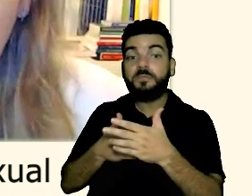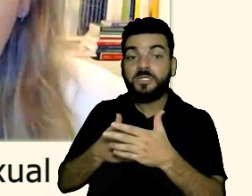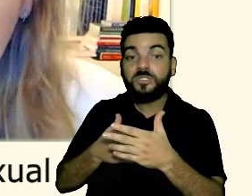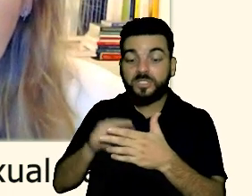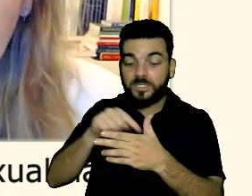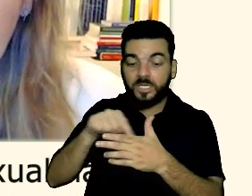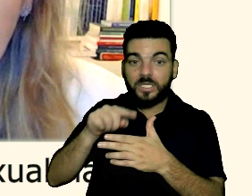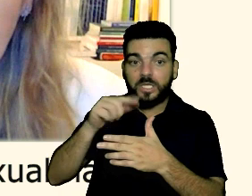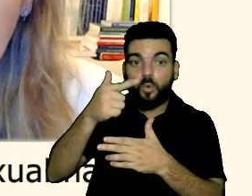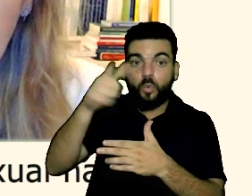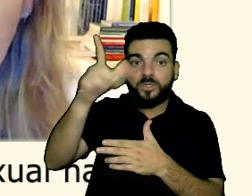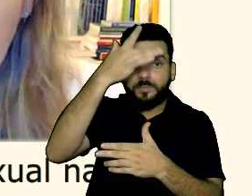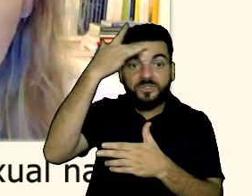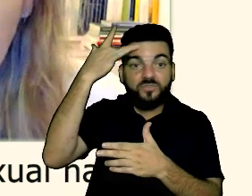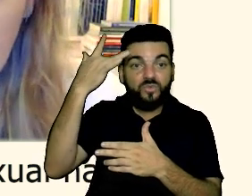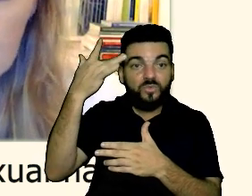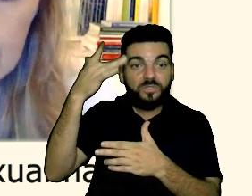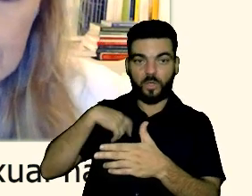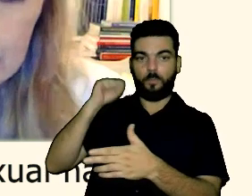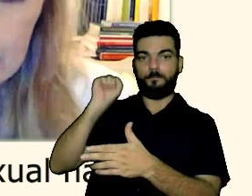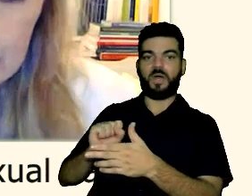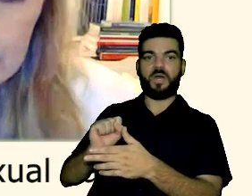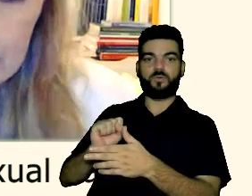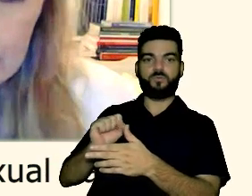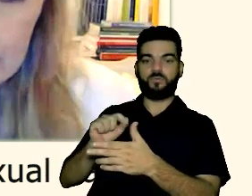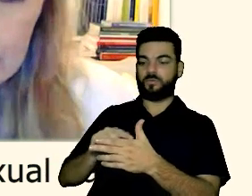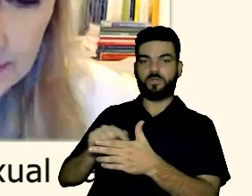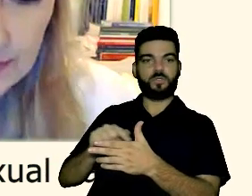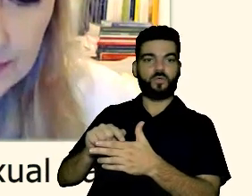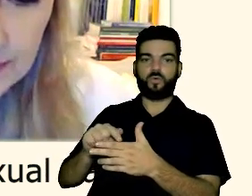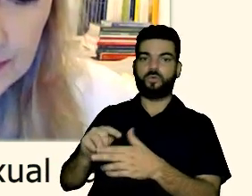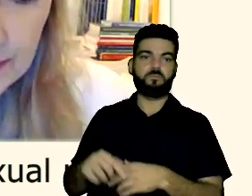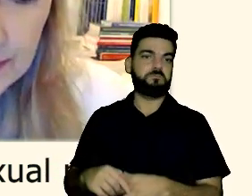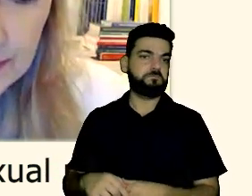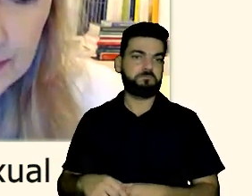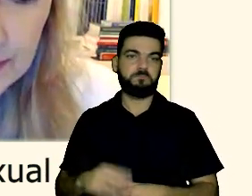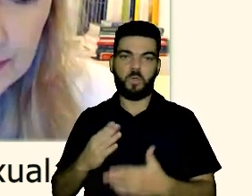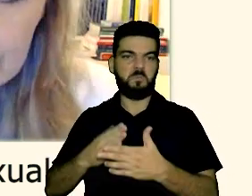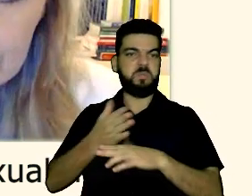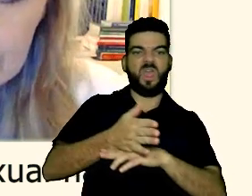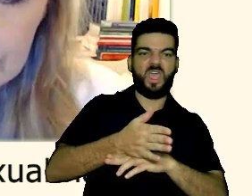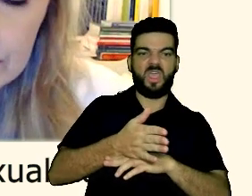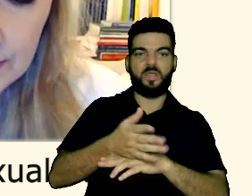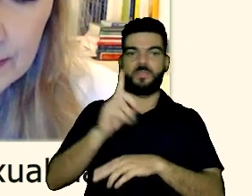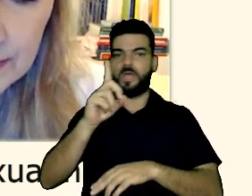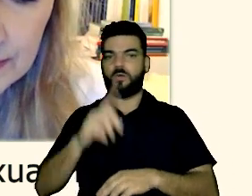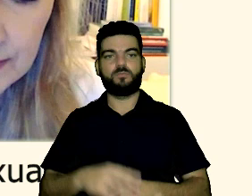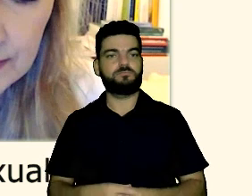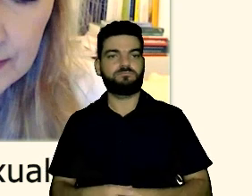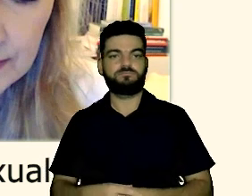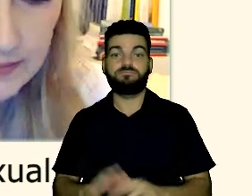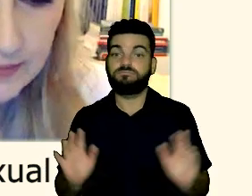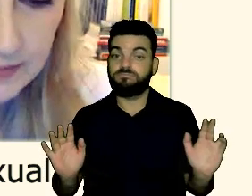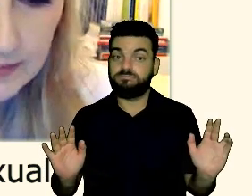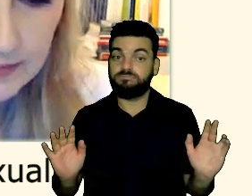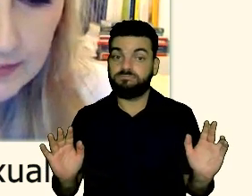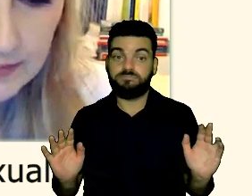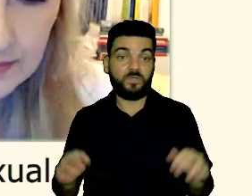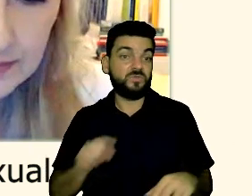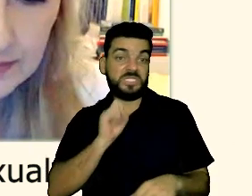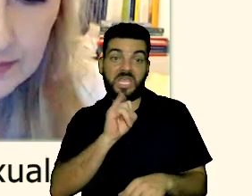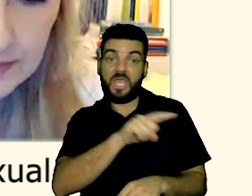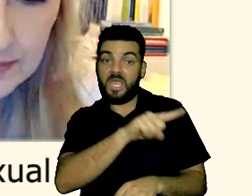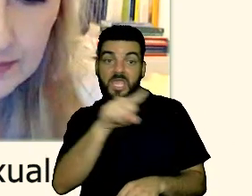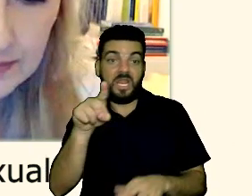que ultimamente a gente quase não tem mais praticado, né? O meu direito vai quando começa o do outro, e eu tenho que entender